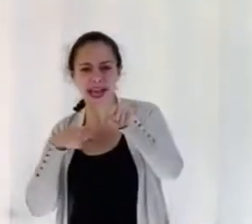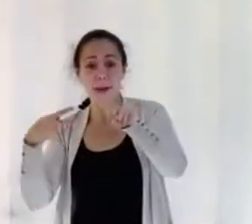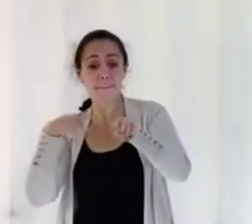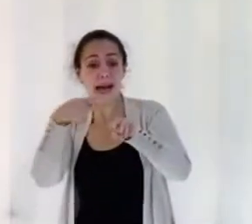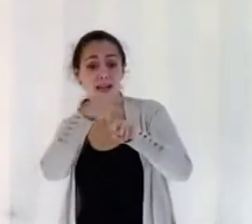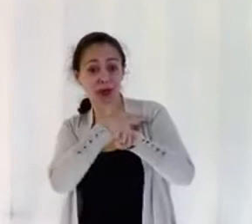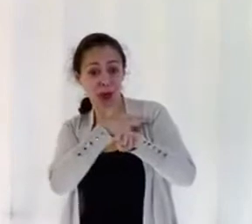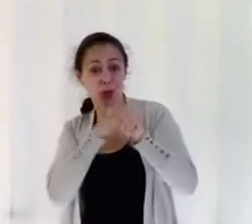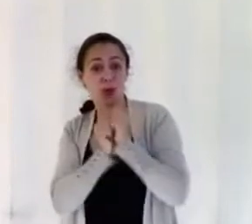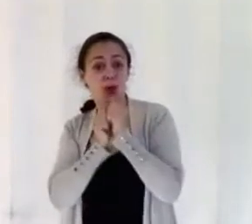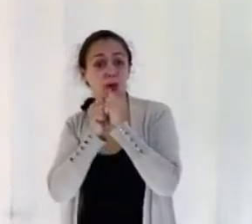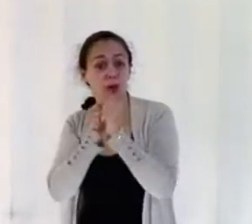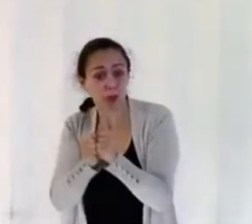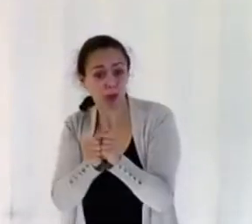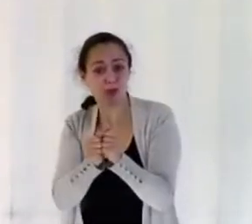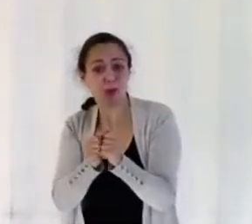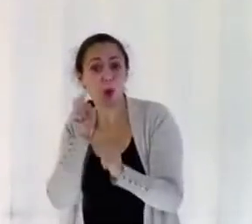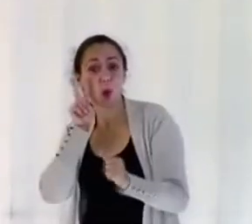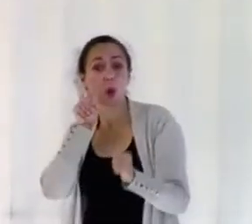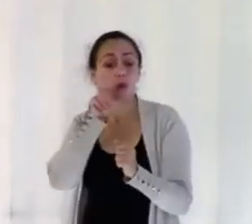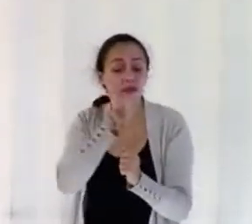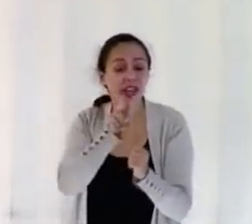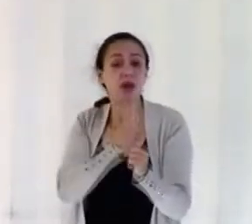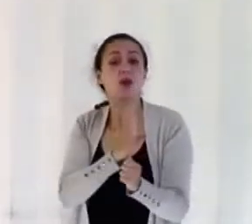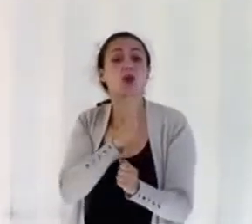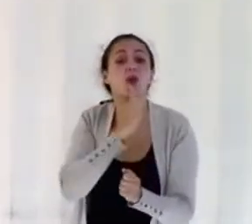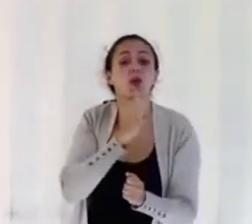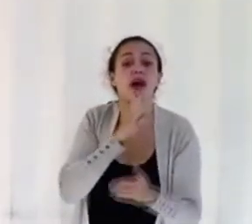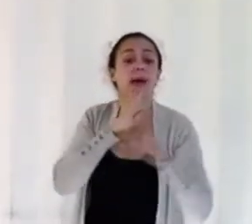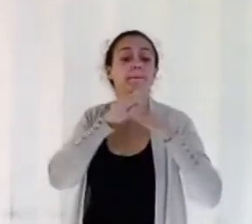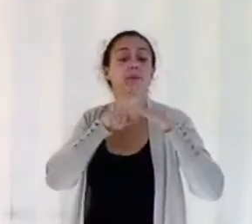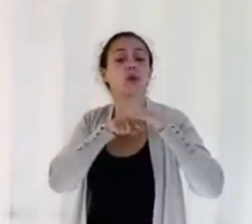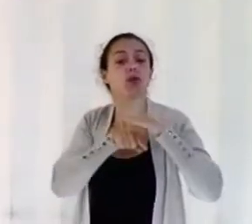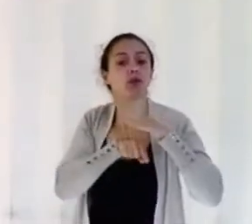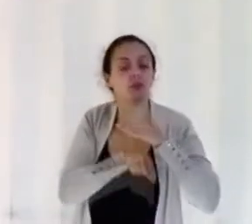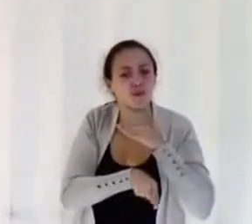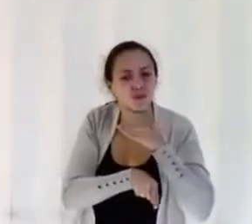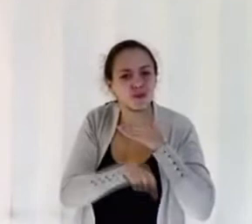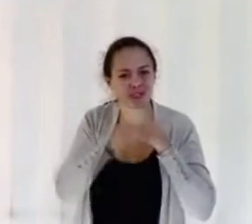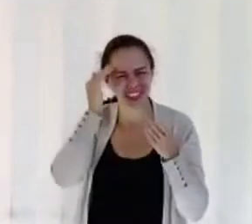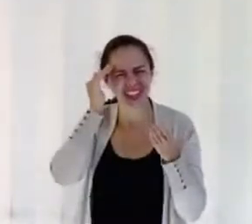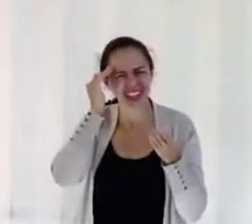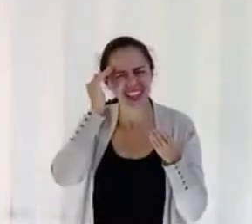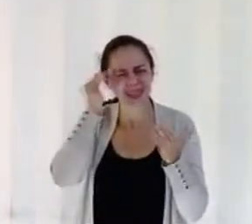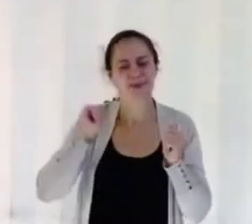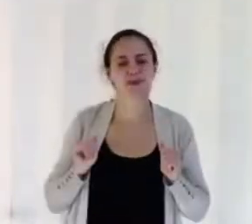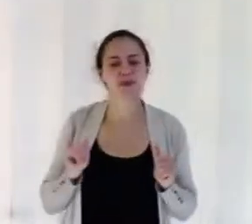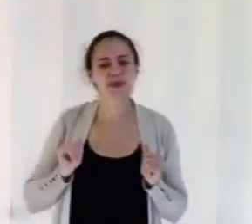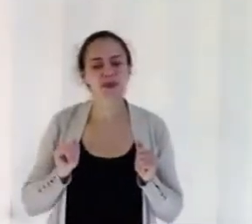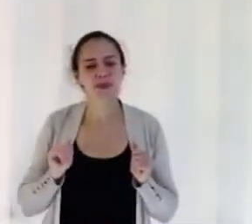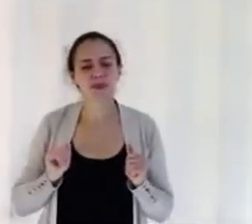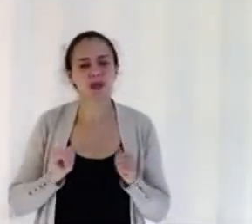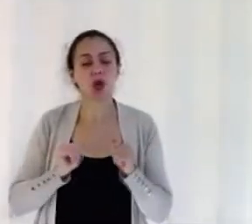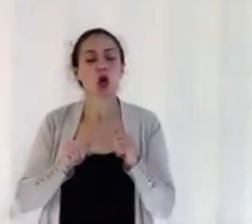meio dela. Então o guia, ele conhece as suas ovelhas.